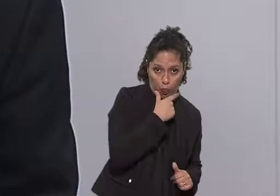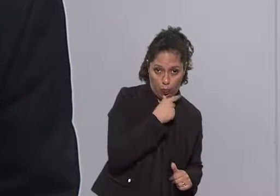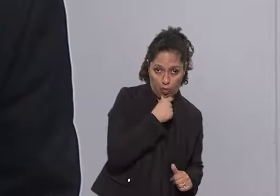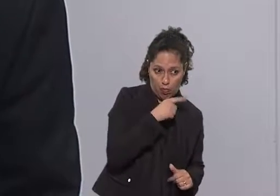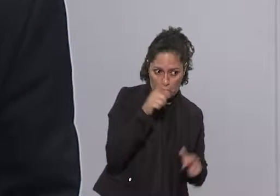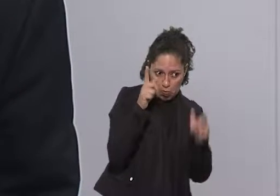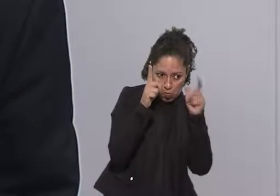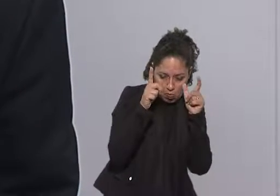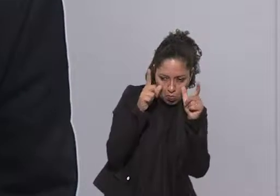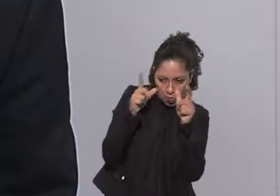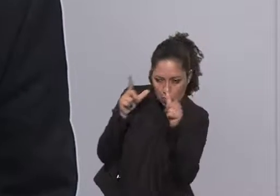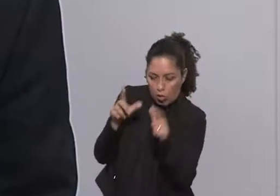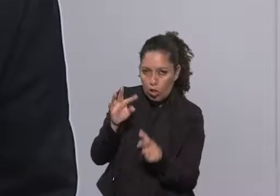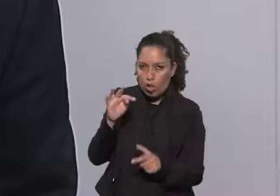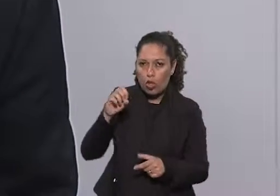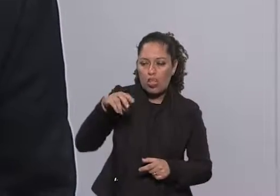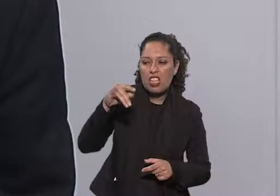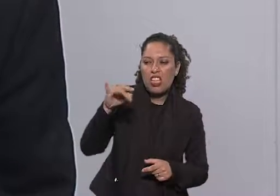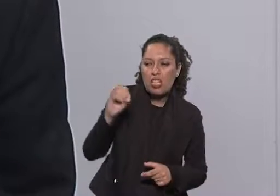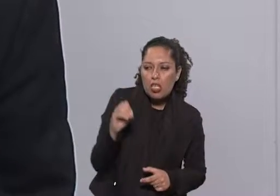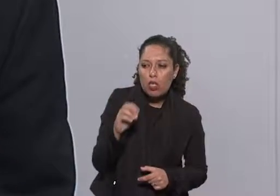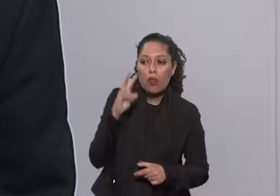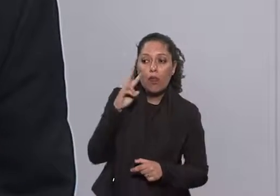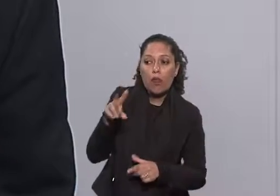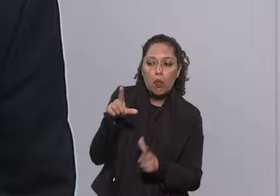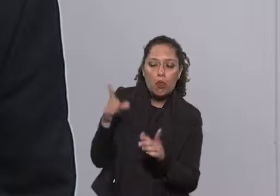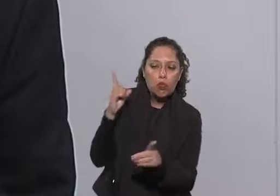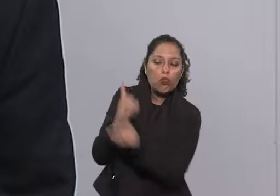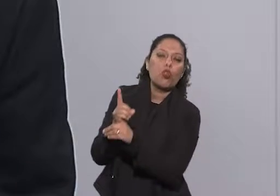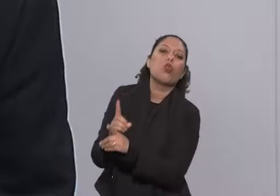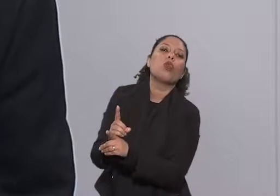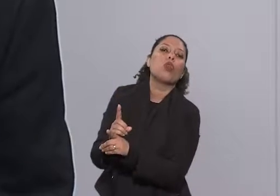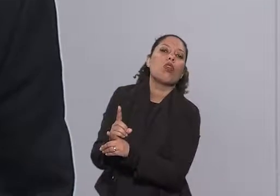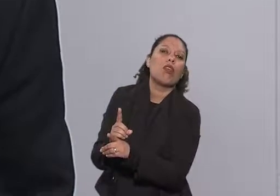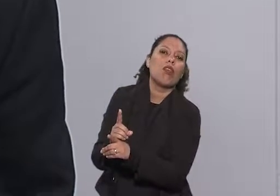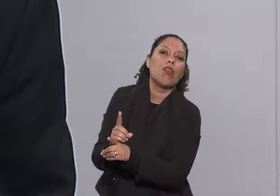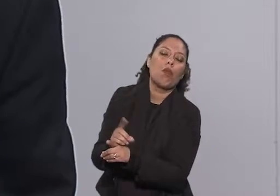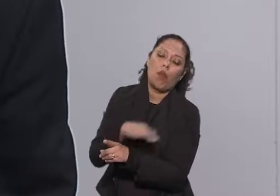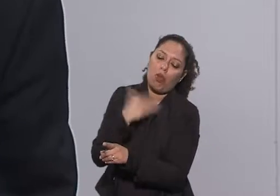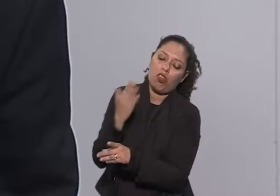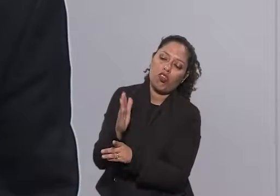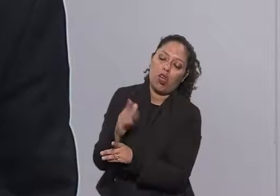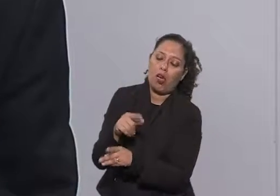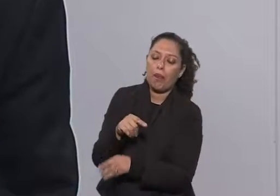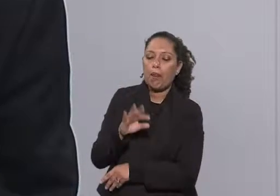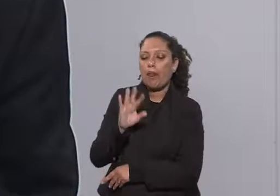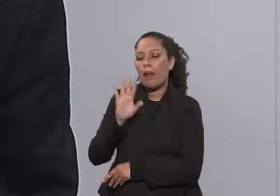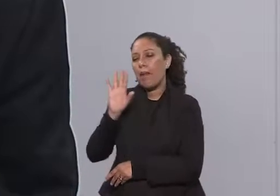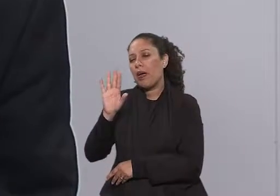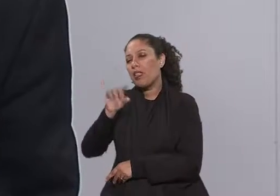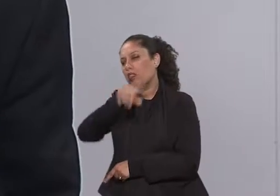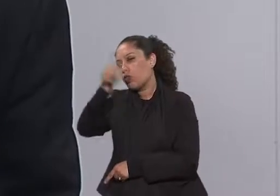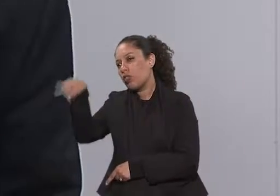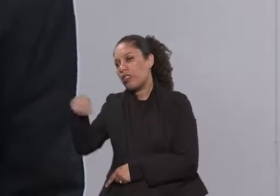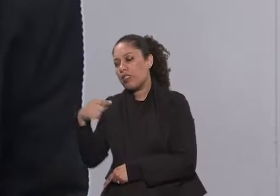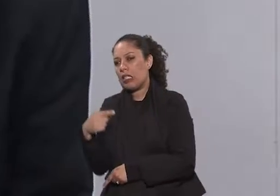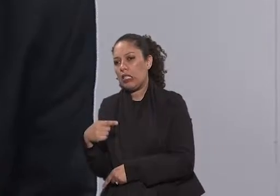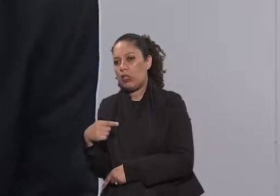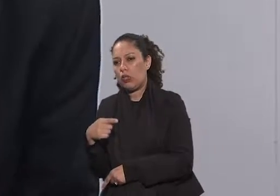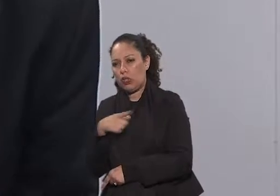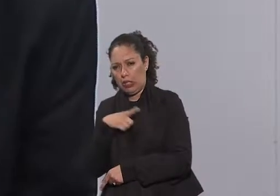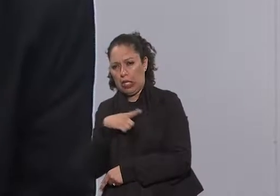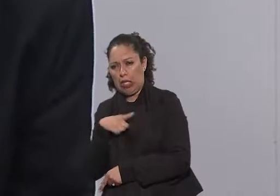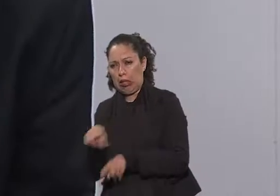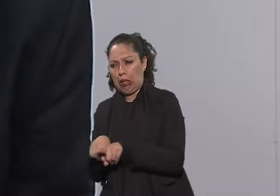tá lá do lado ele está do lado o papel de seu lado se lá no céu era uma figura humana maravilhosa e vocês têm olheiros também pra poder dizer